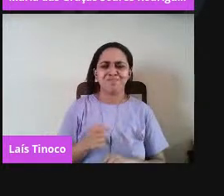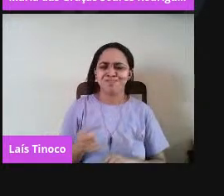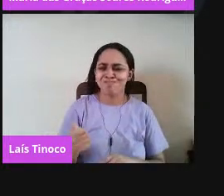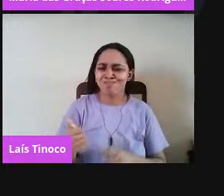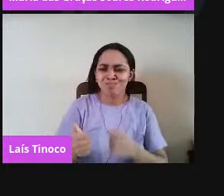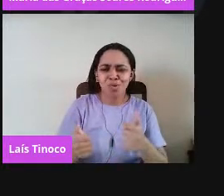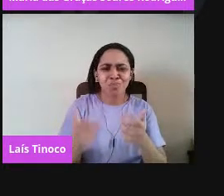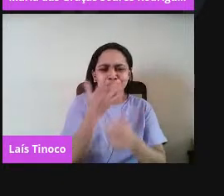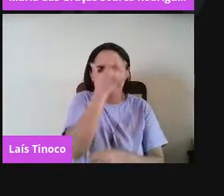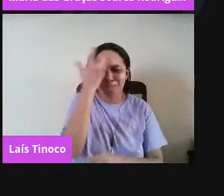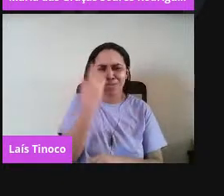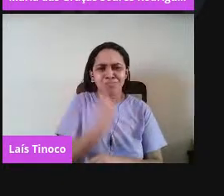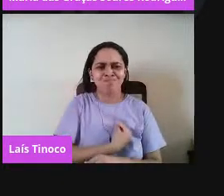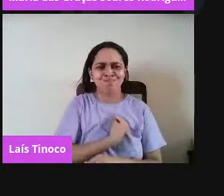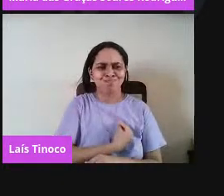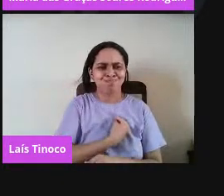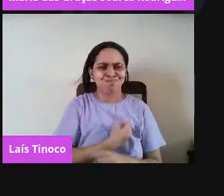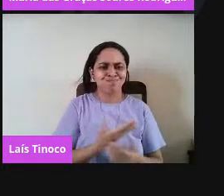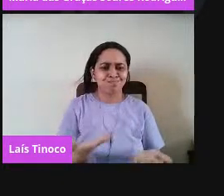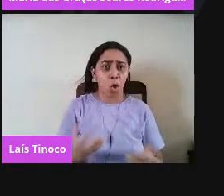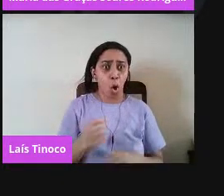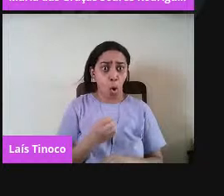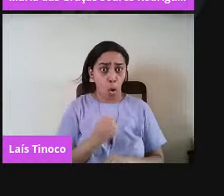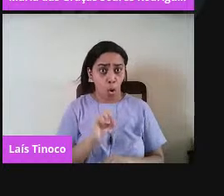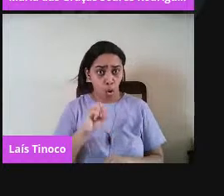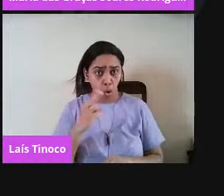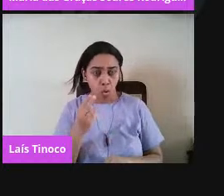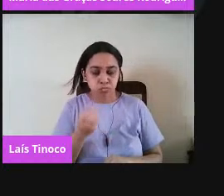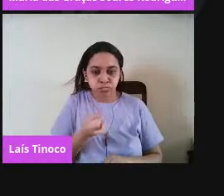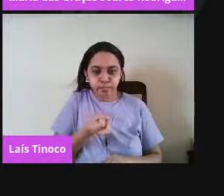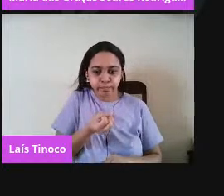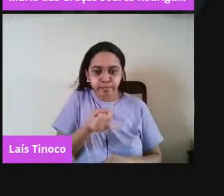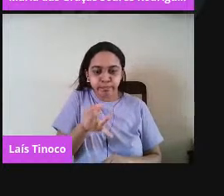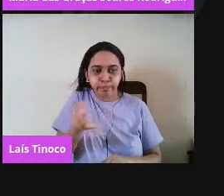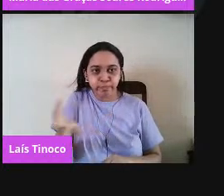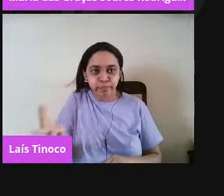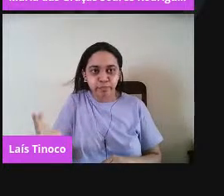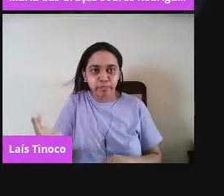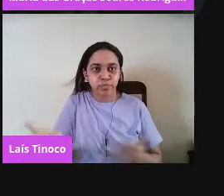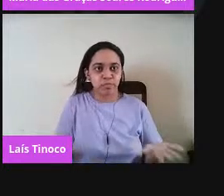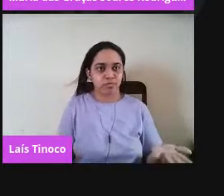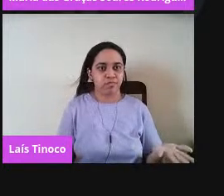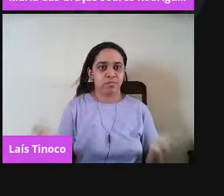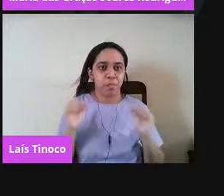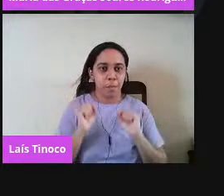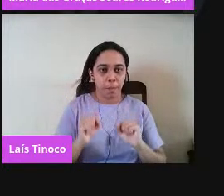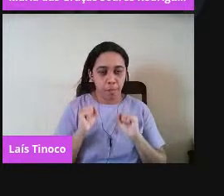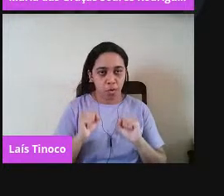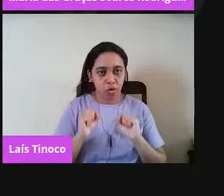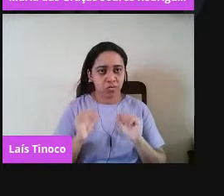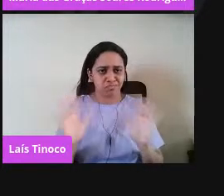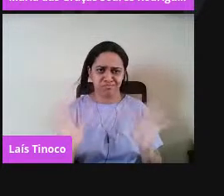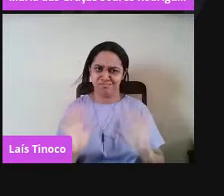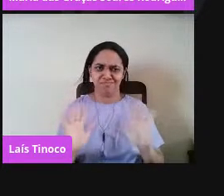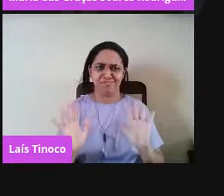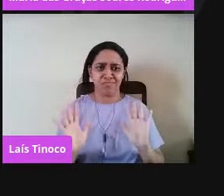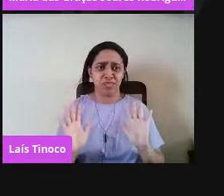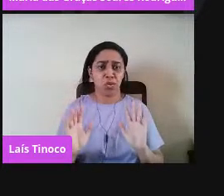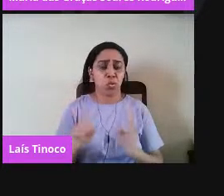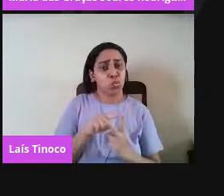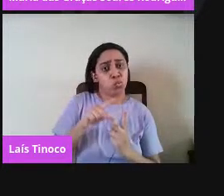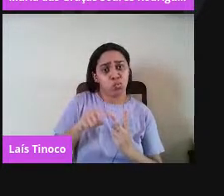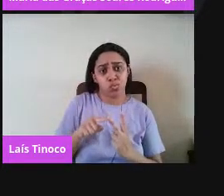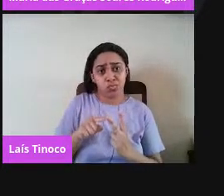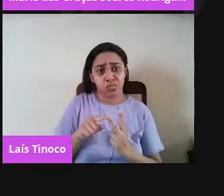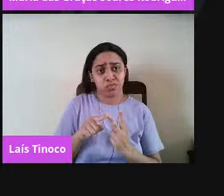ou a exatidão quantitativa aumentando pode ser de grave das acessões. Há apenas duas.